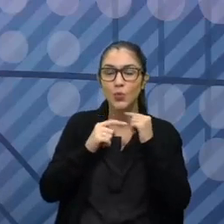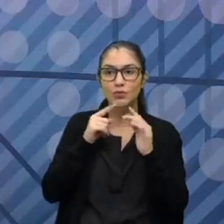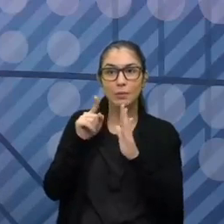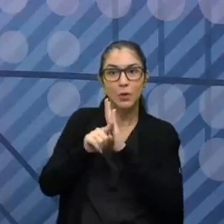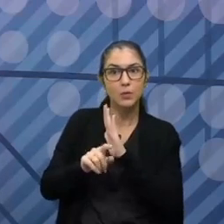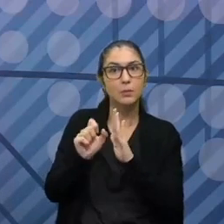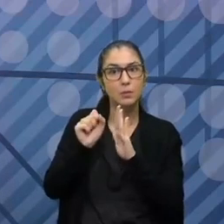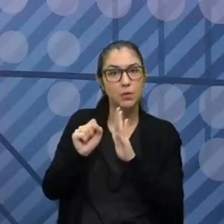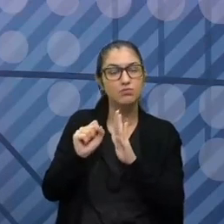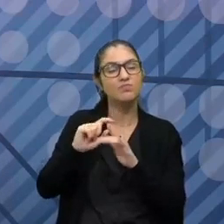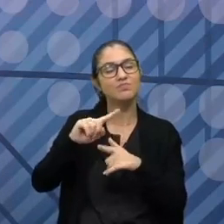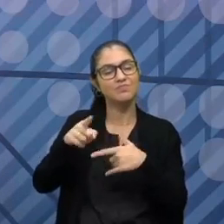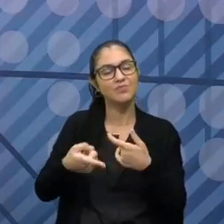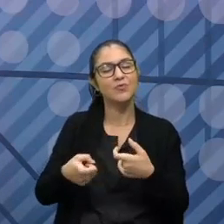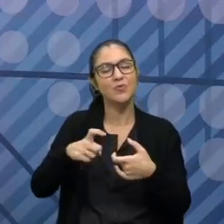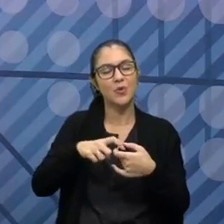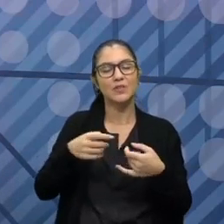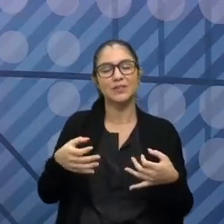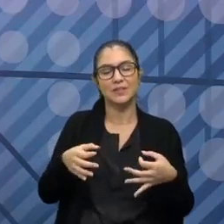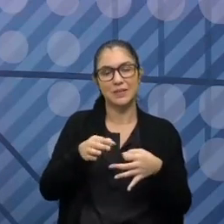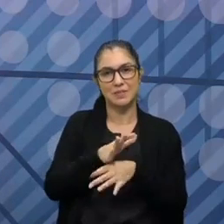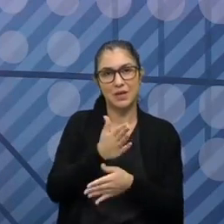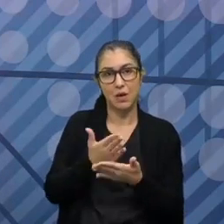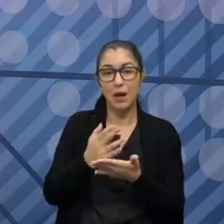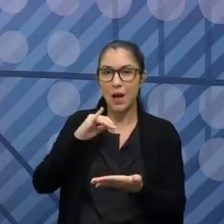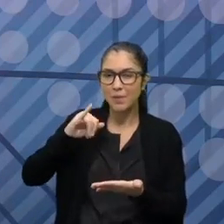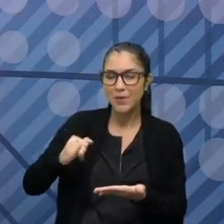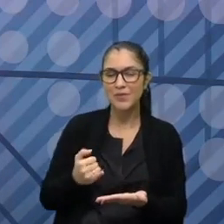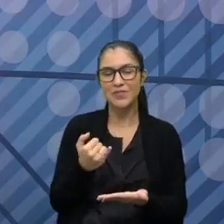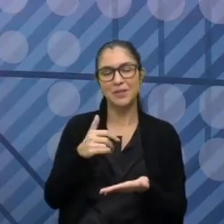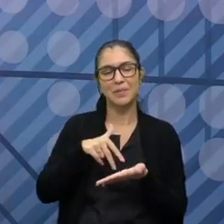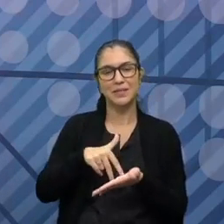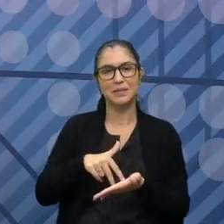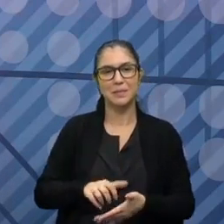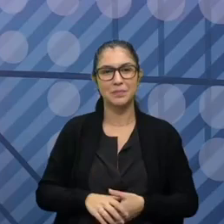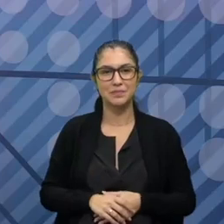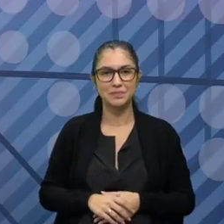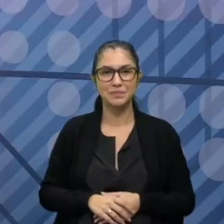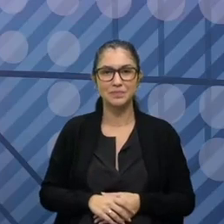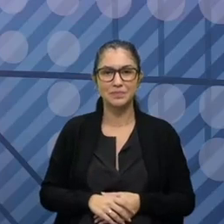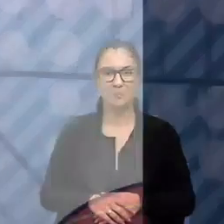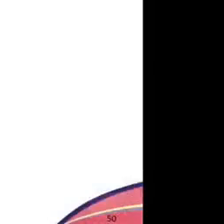perguntas e a gente volta para encerrar já já. Aproveita e participe.